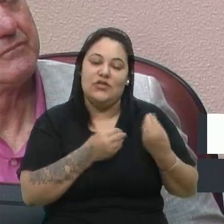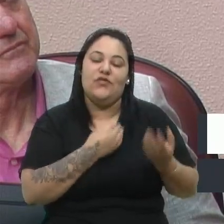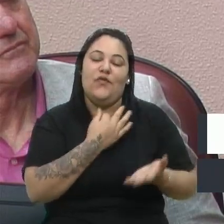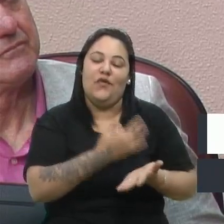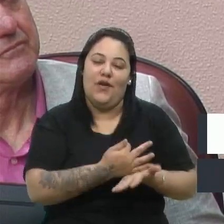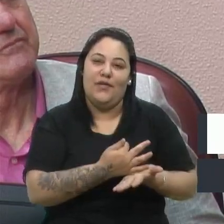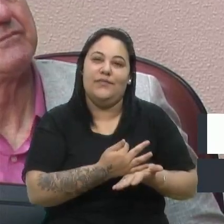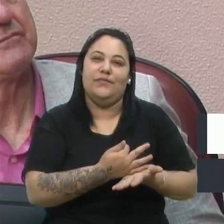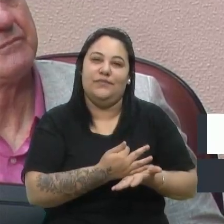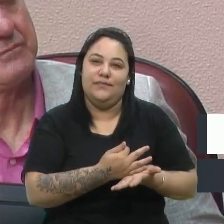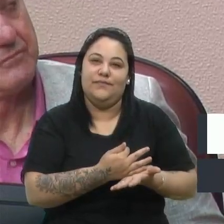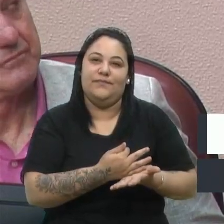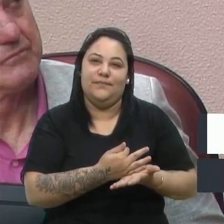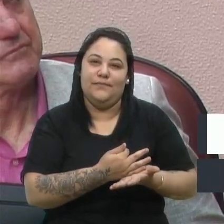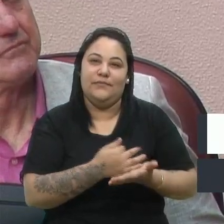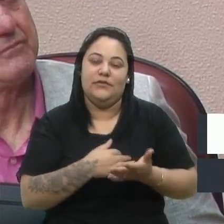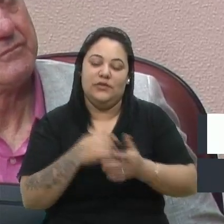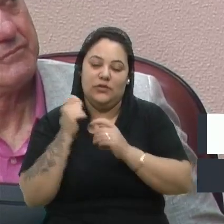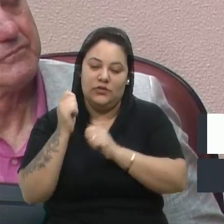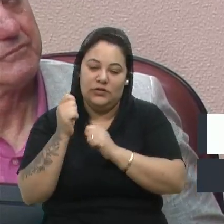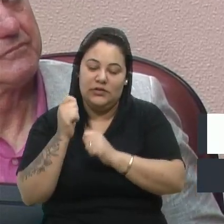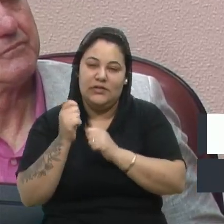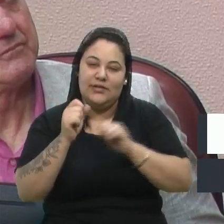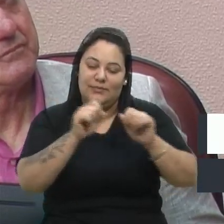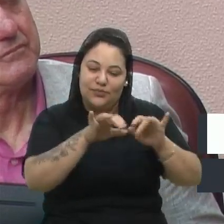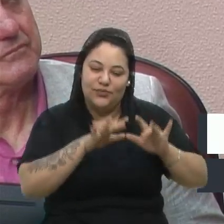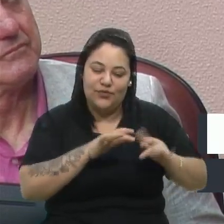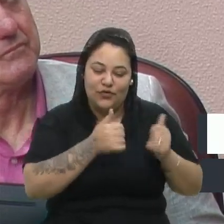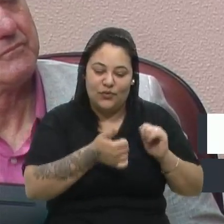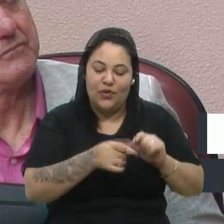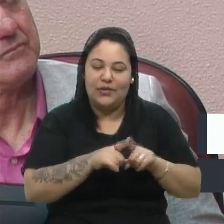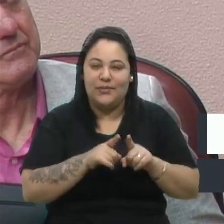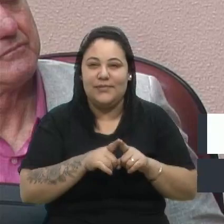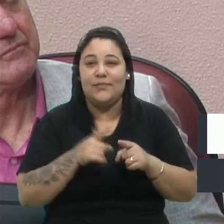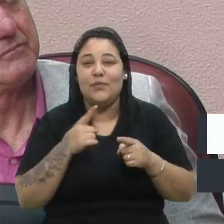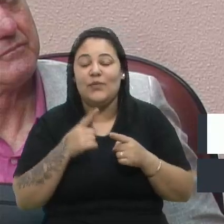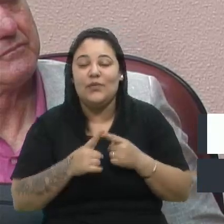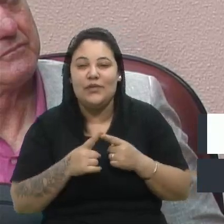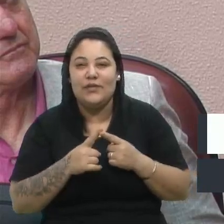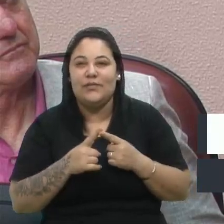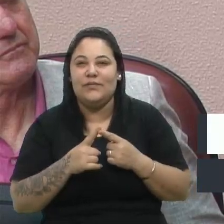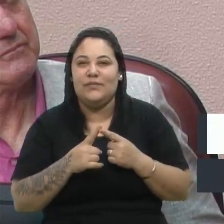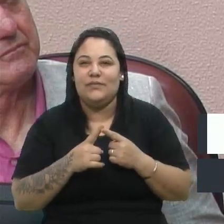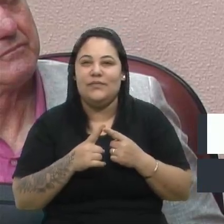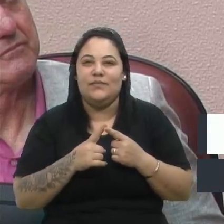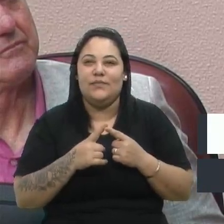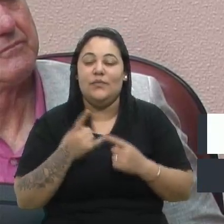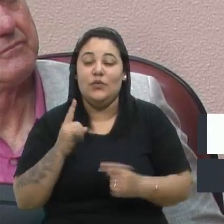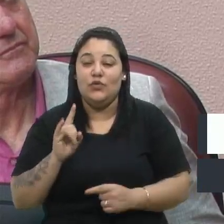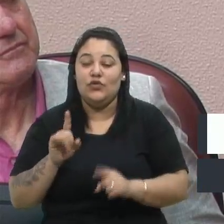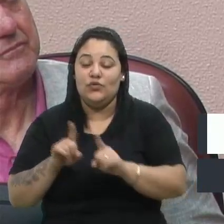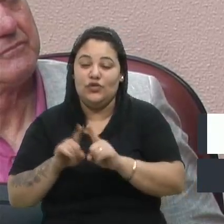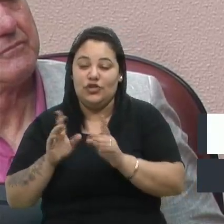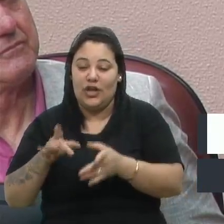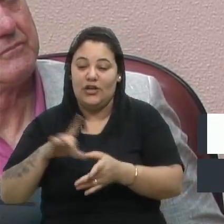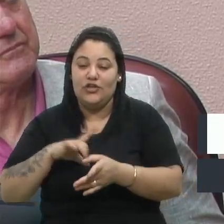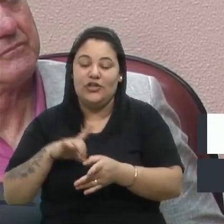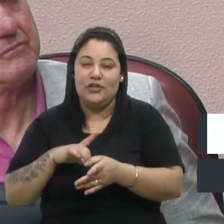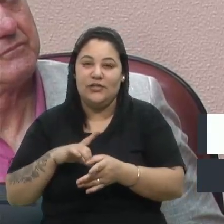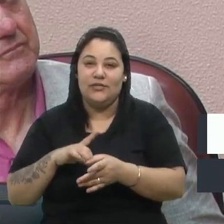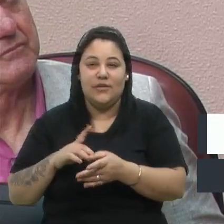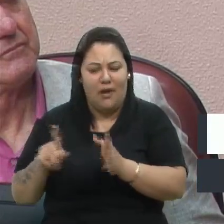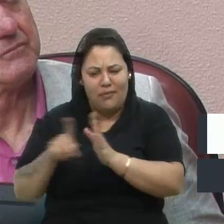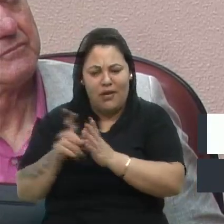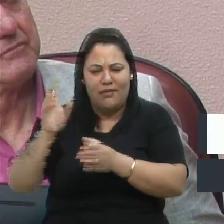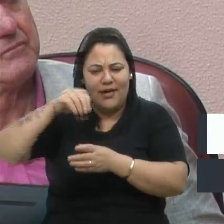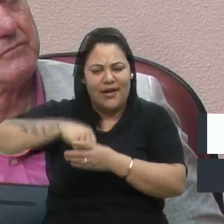na torcida, na arquibancada, porque, por último, ele estava... A sede do Avaí na casa dele, muitos anos,